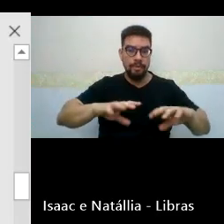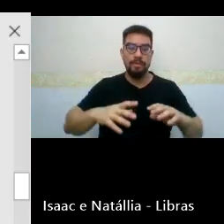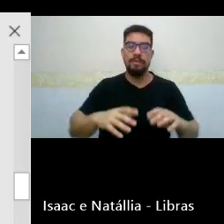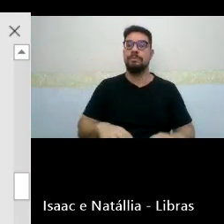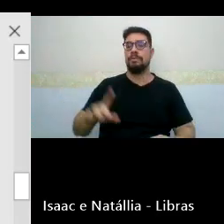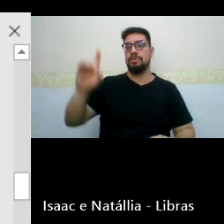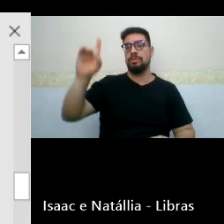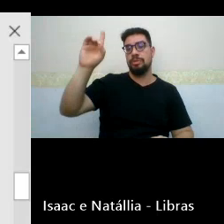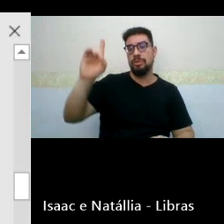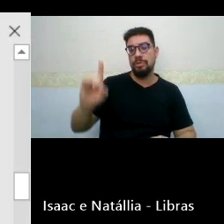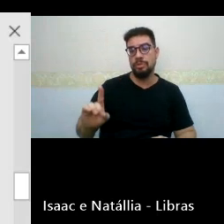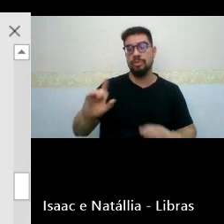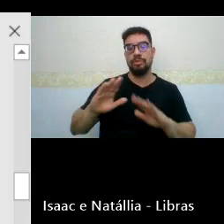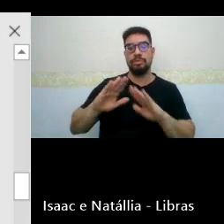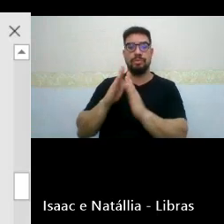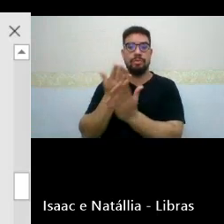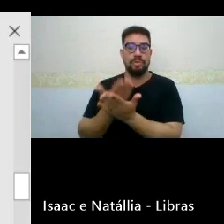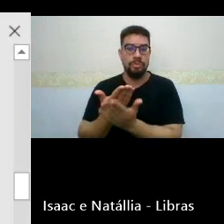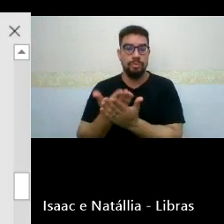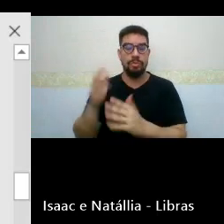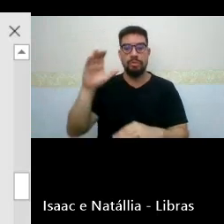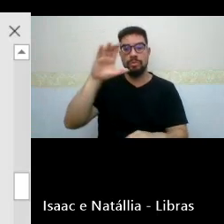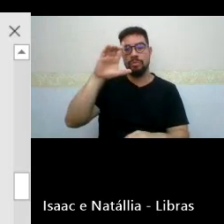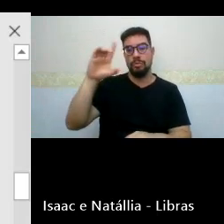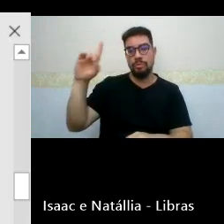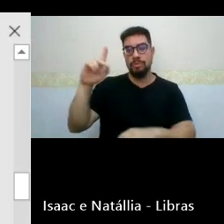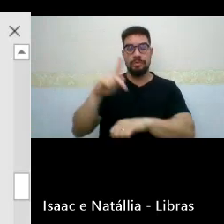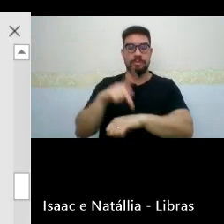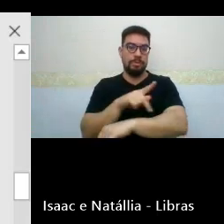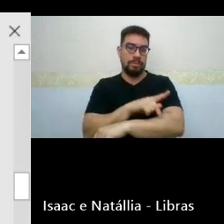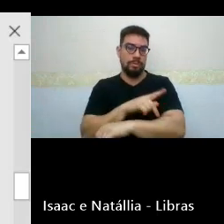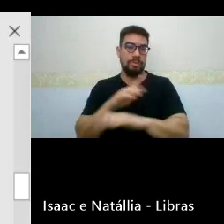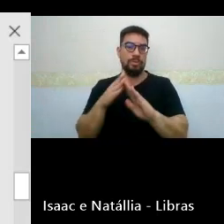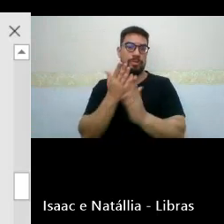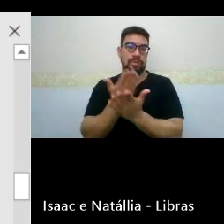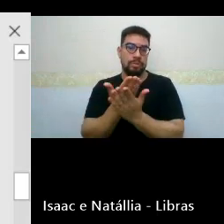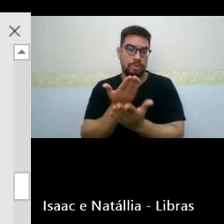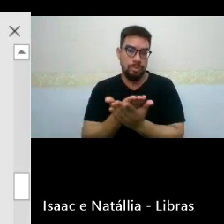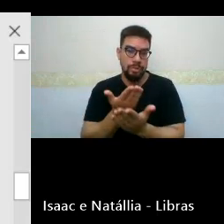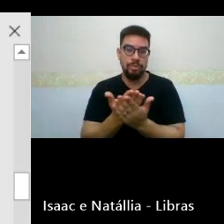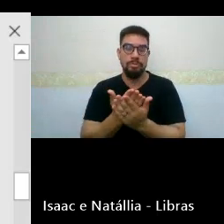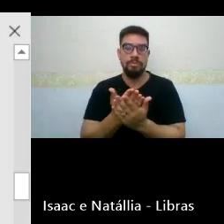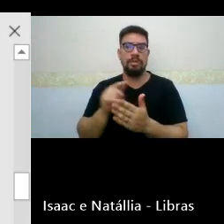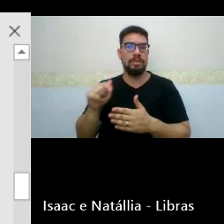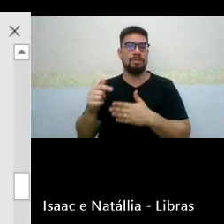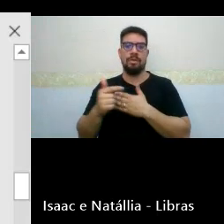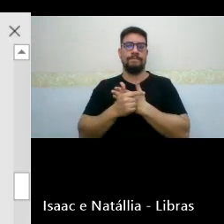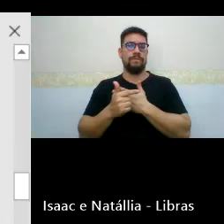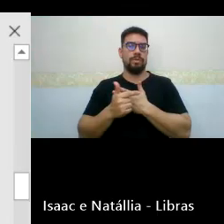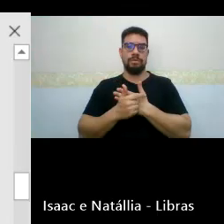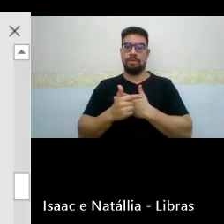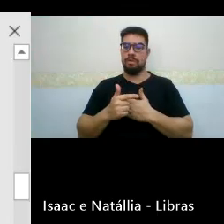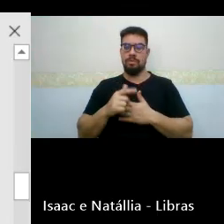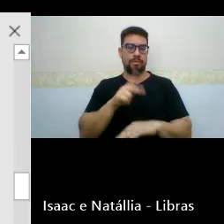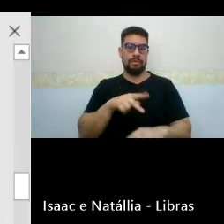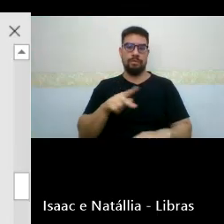da escola, da coordenadora pedagógica da escola, mas essa não é a função do professor, cumprir o currículo,